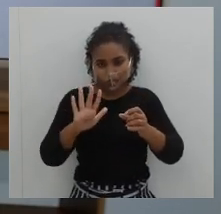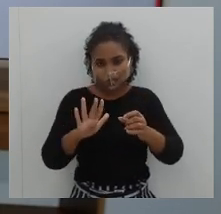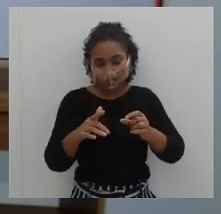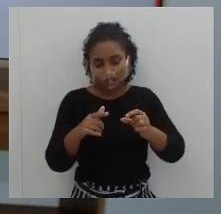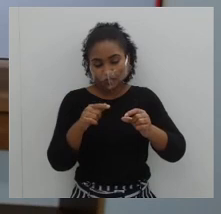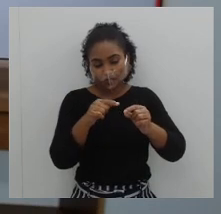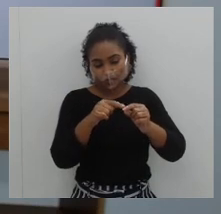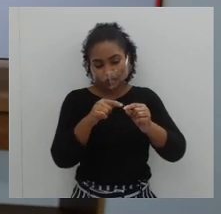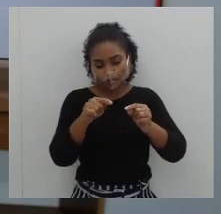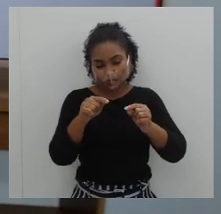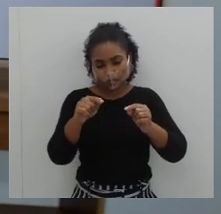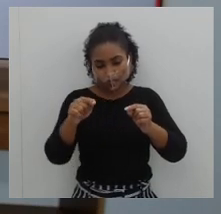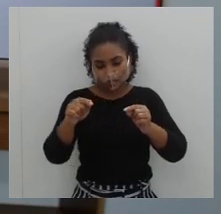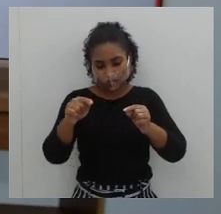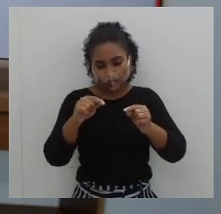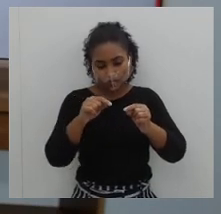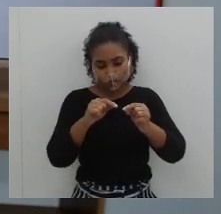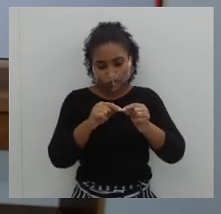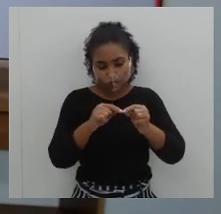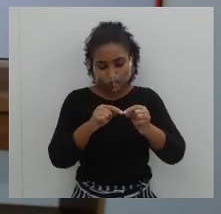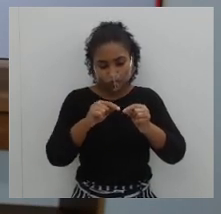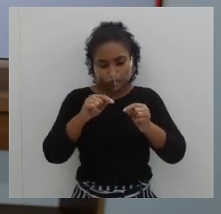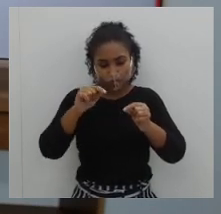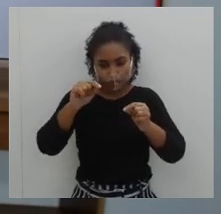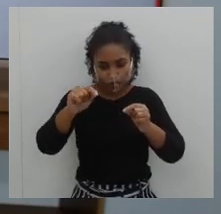que são cada ponto desse aqui, ó,